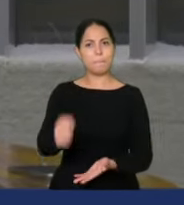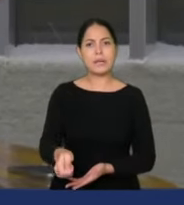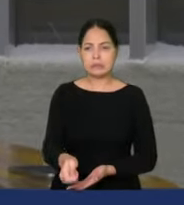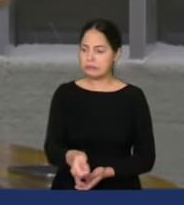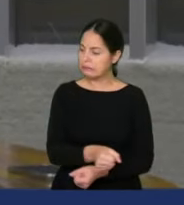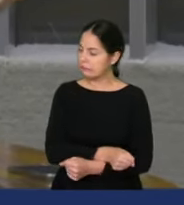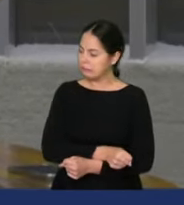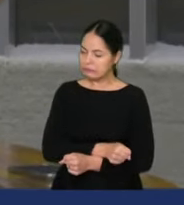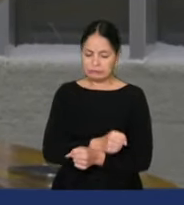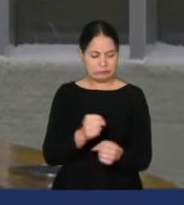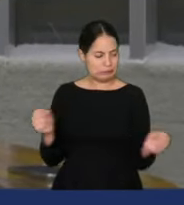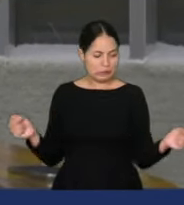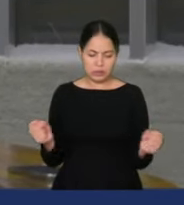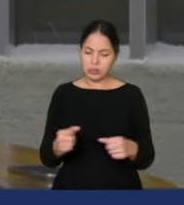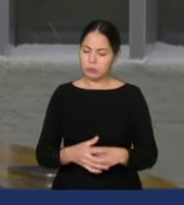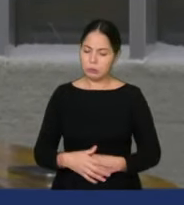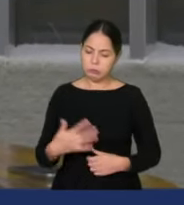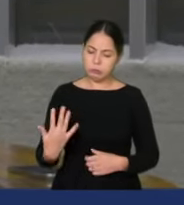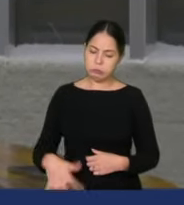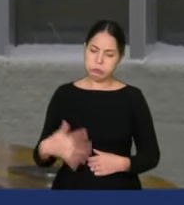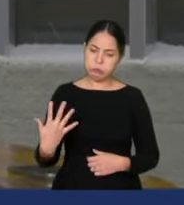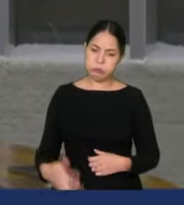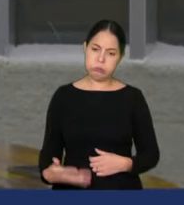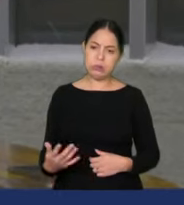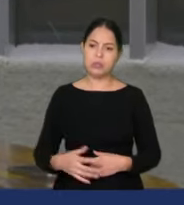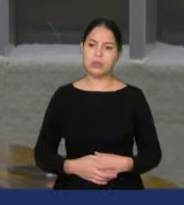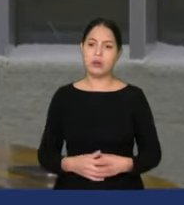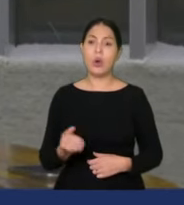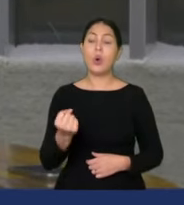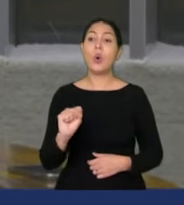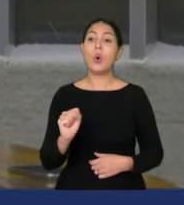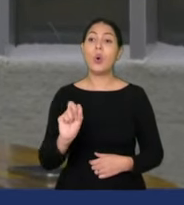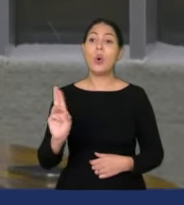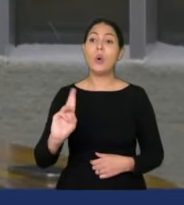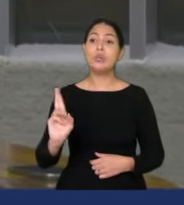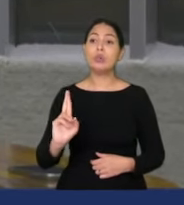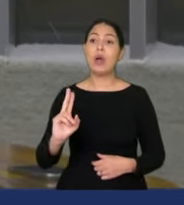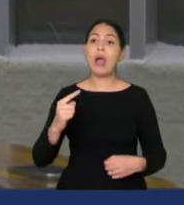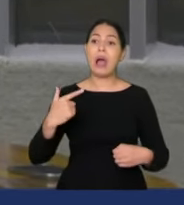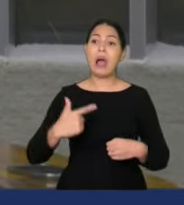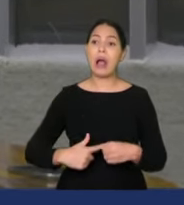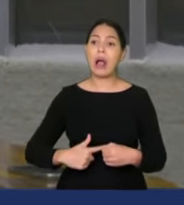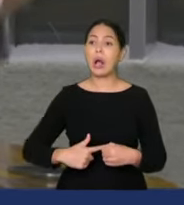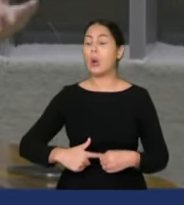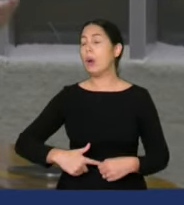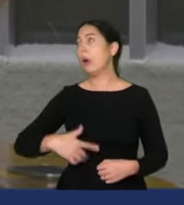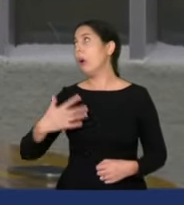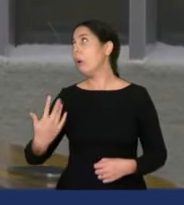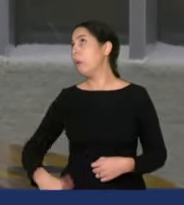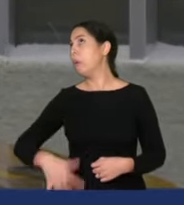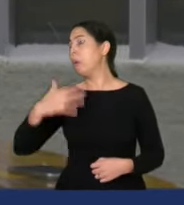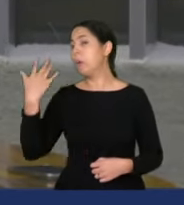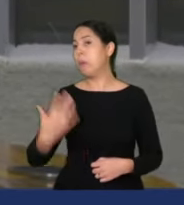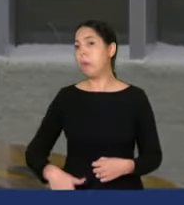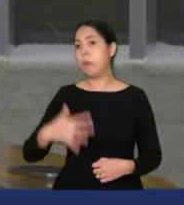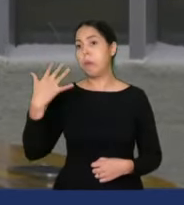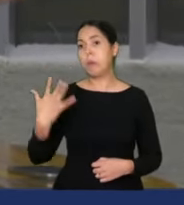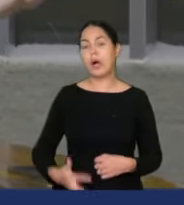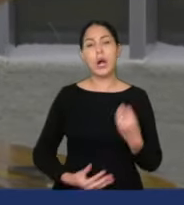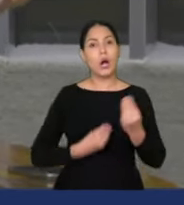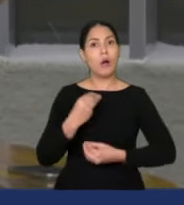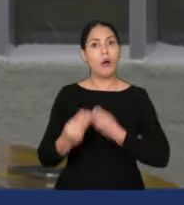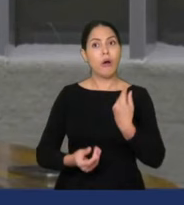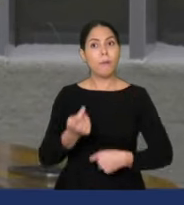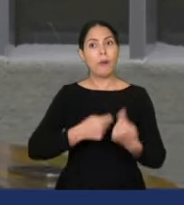pode pagar a gasolina de mais de R$ 8,00, que inviabiliza as atividades econômicas. Não